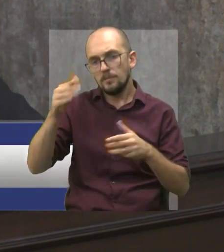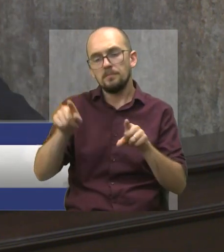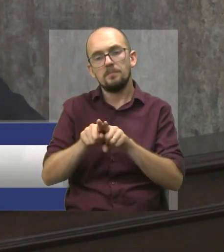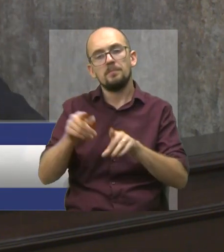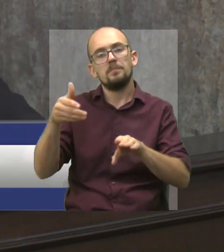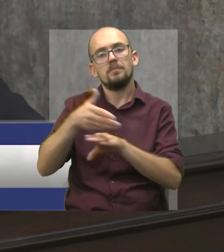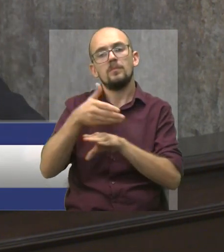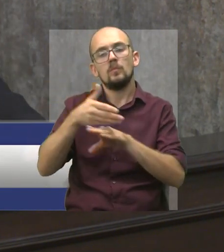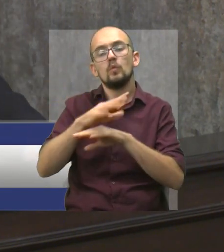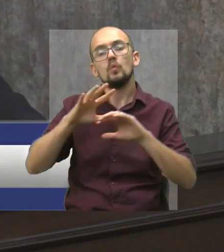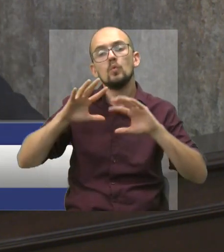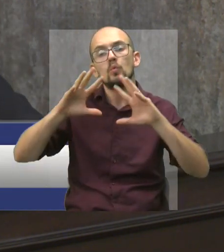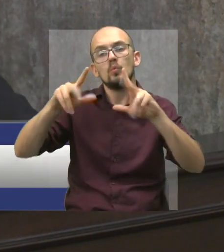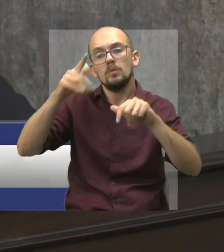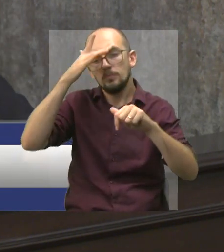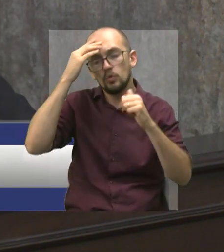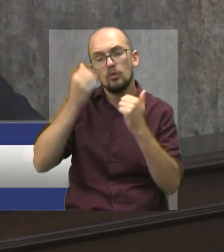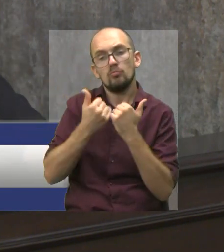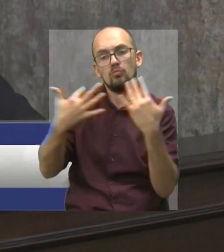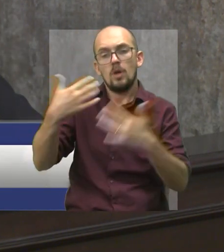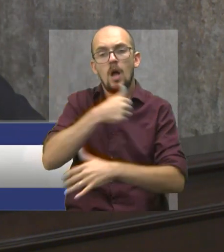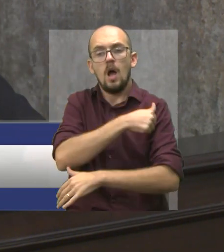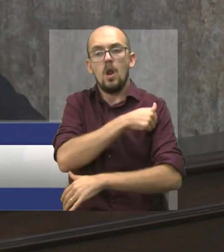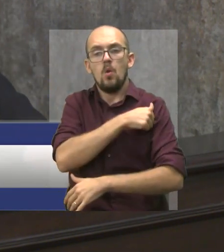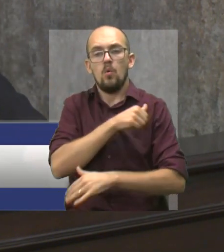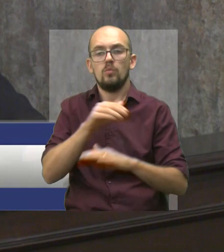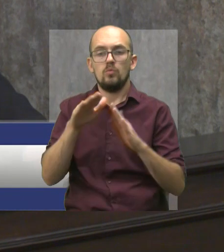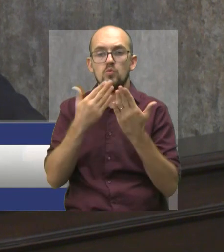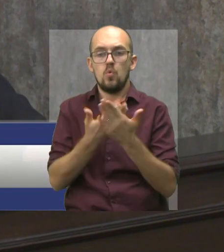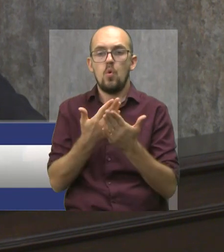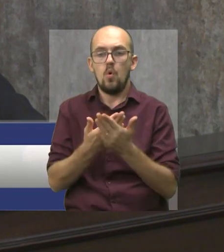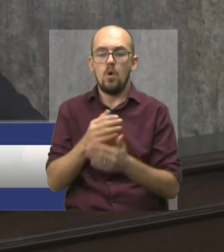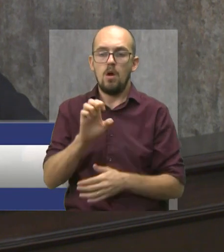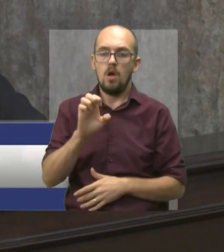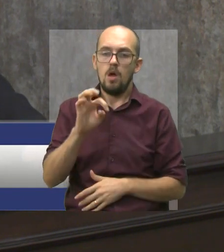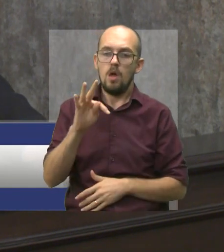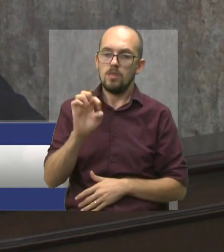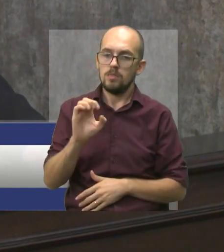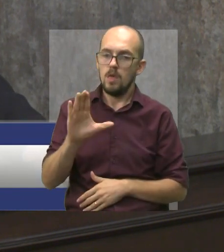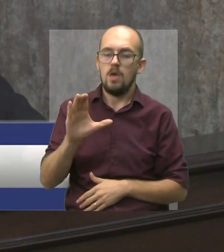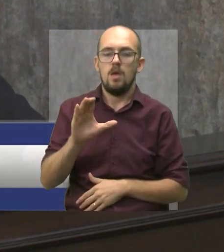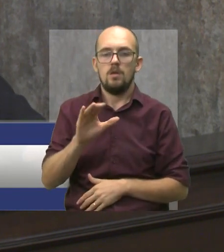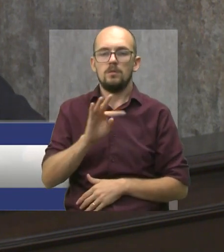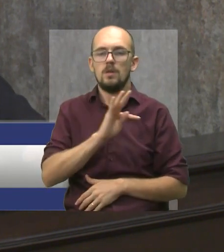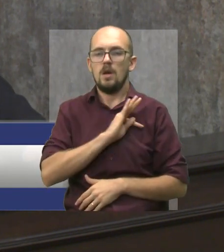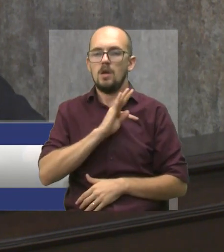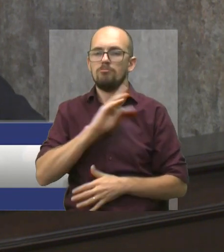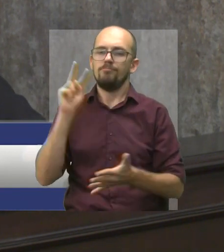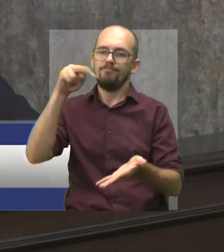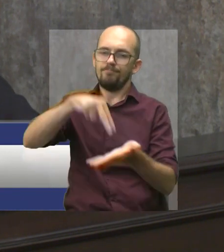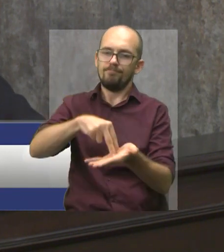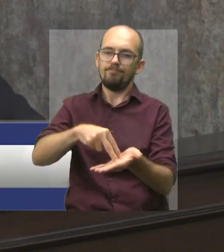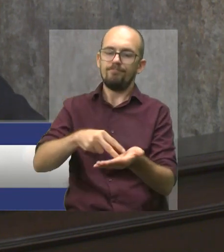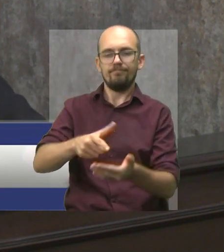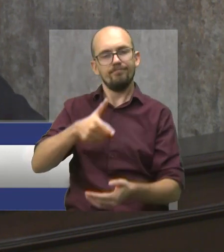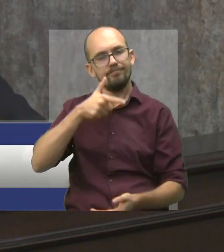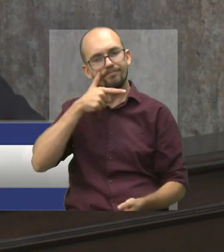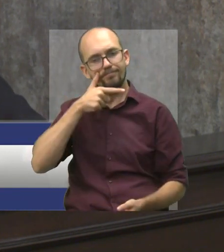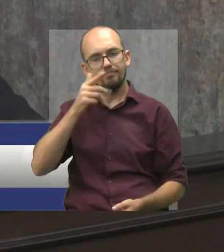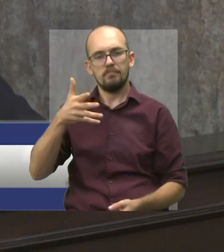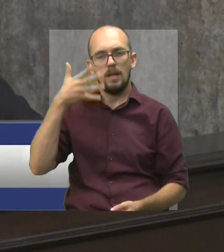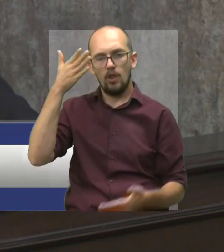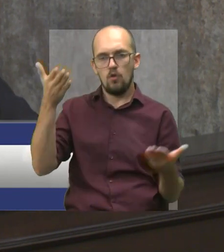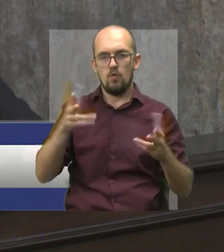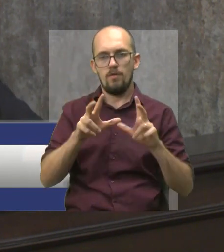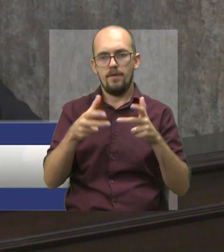participação de todos vocês, alunos das ETECs, que compareceram a esta palestra aqui na Câmara Municipal de